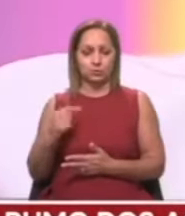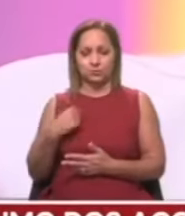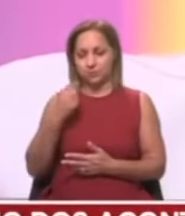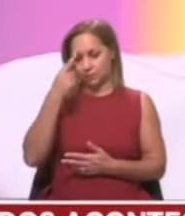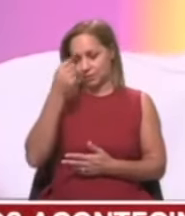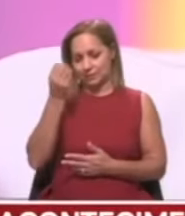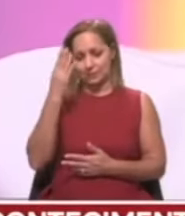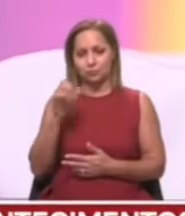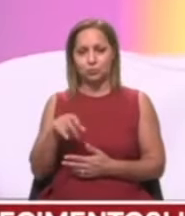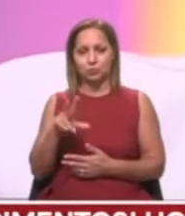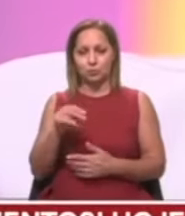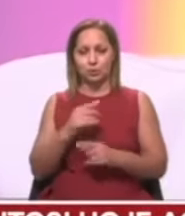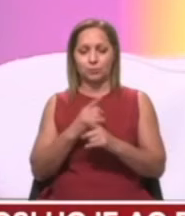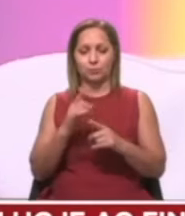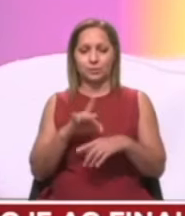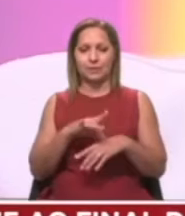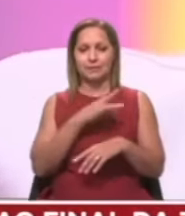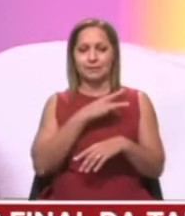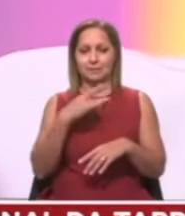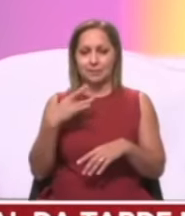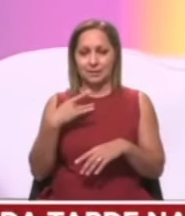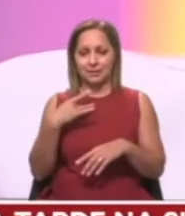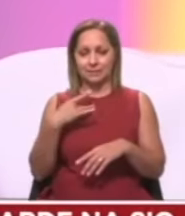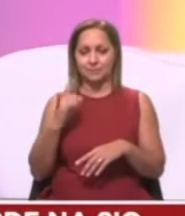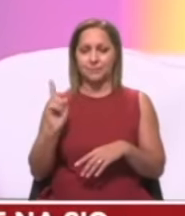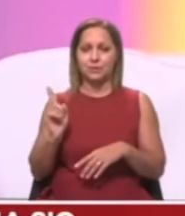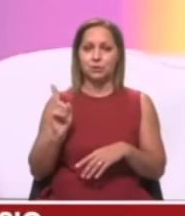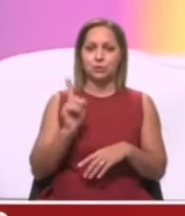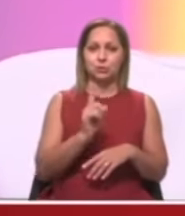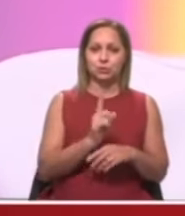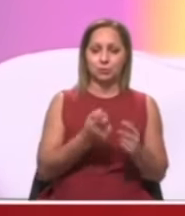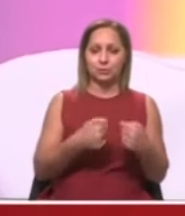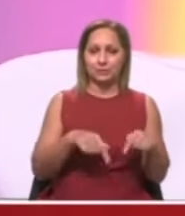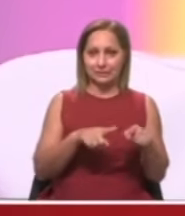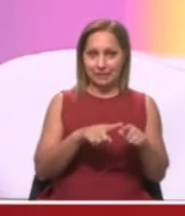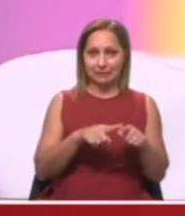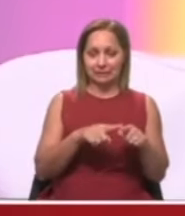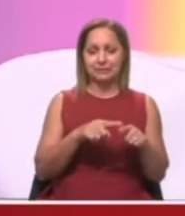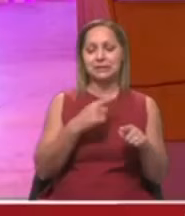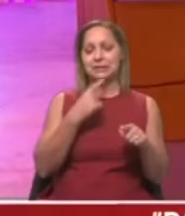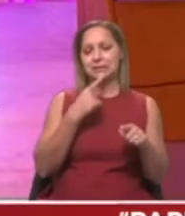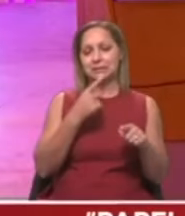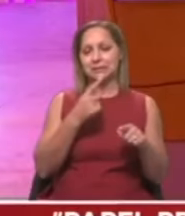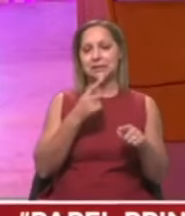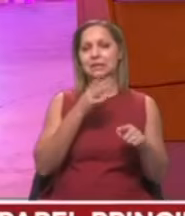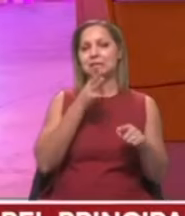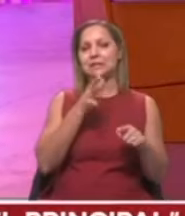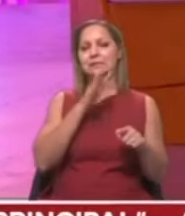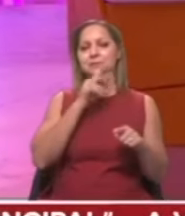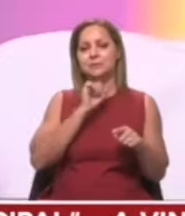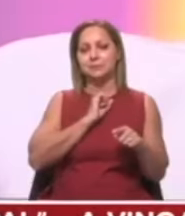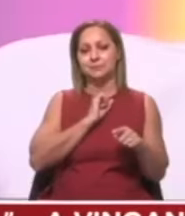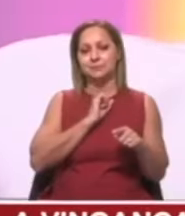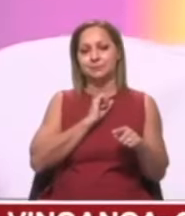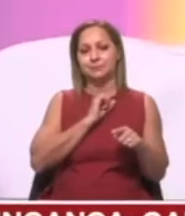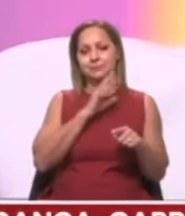nunca mais, né? Porque a médica na altura chamou-nos a uma sala, quando tinha o diagnóstico, e eu lembro-me dela dizer à minha mãe: